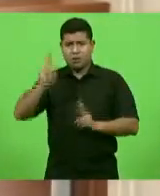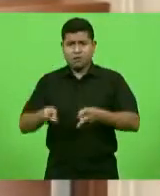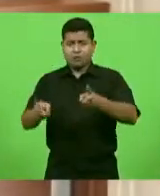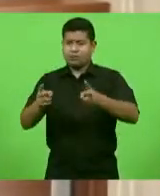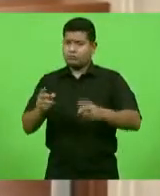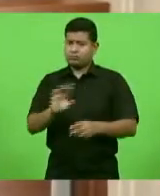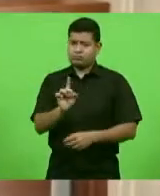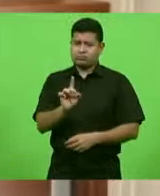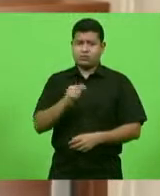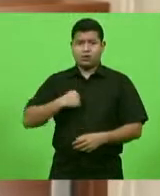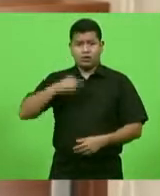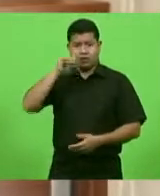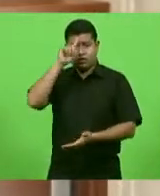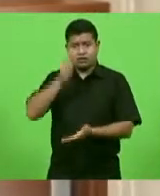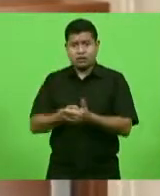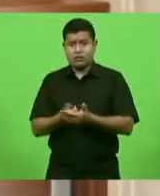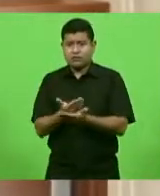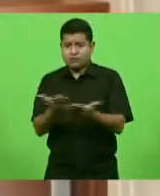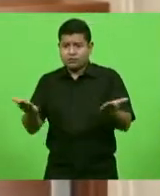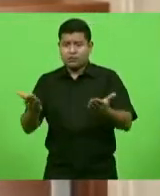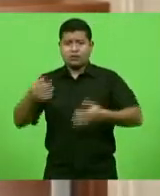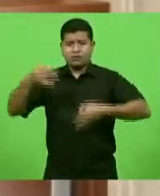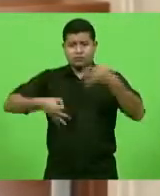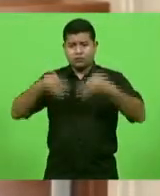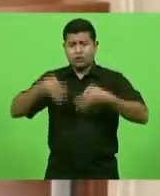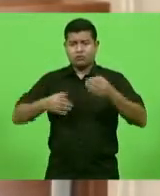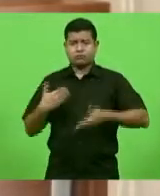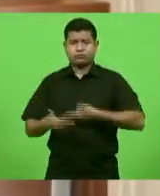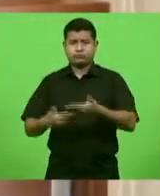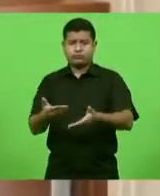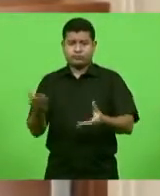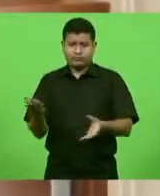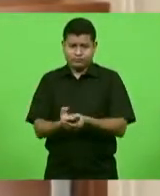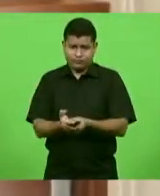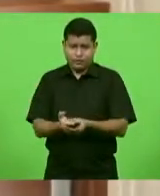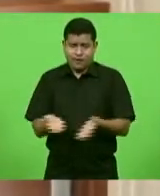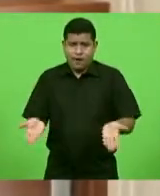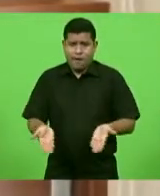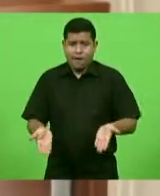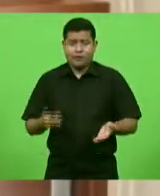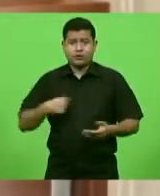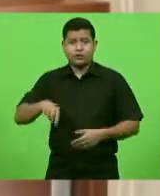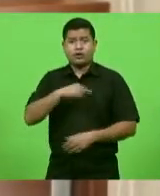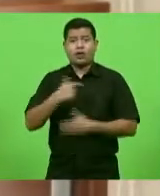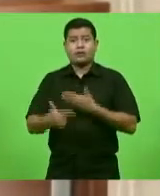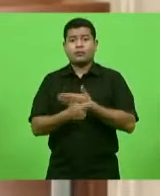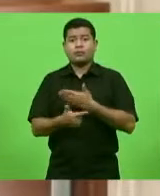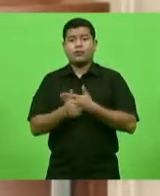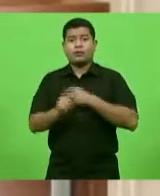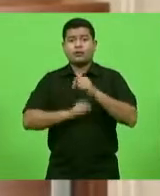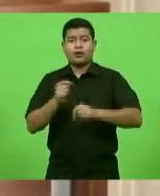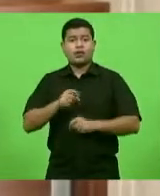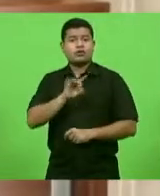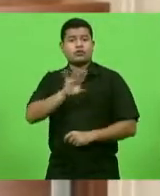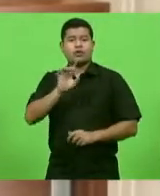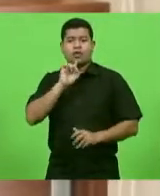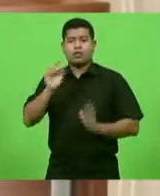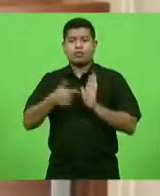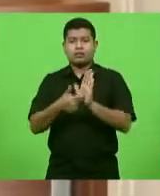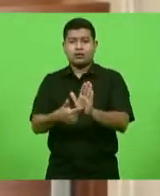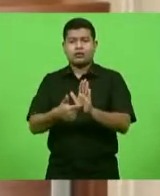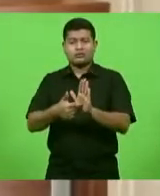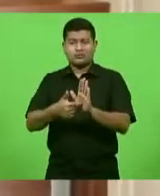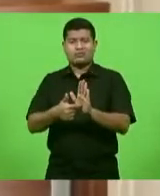vossas excelências, os julgadores do processo. Nosso papel aqui foi apenas o de fazer a denúncia dos fatos que levaram